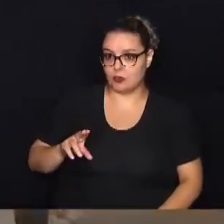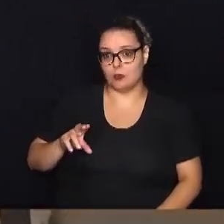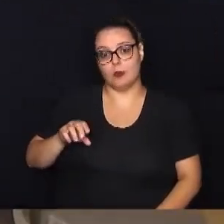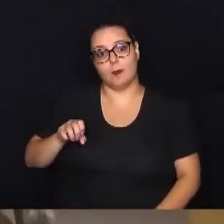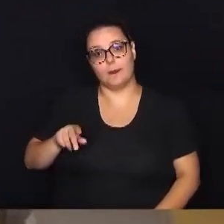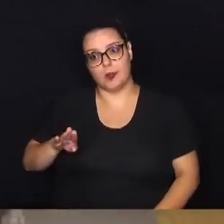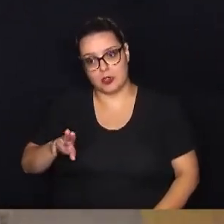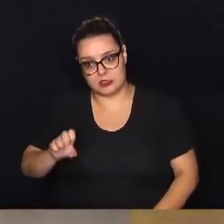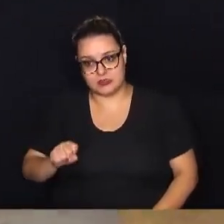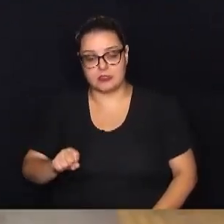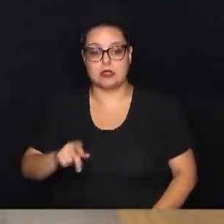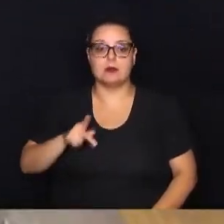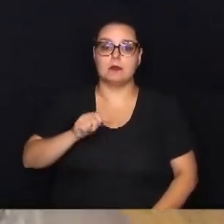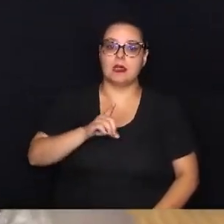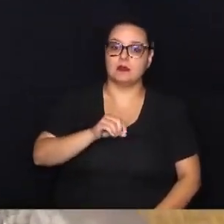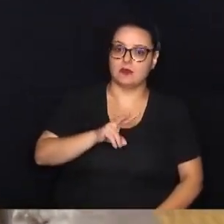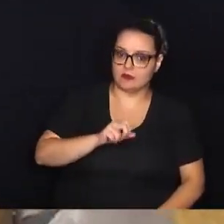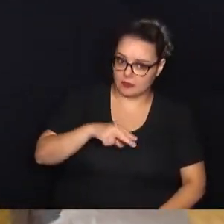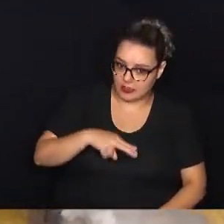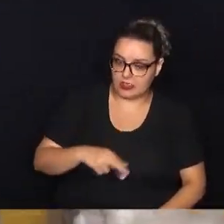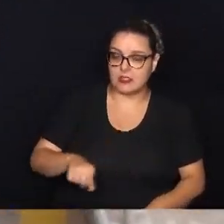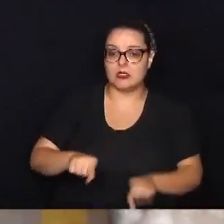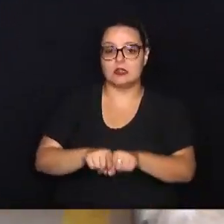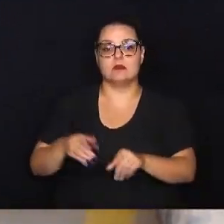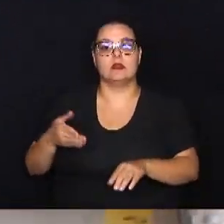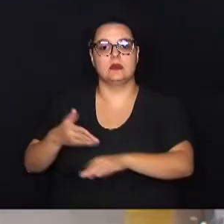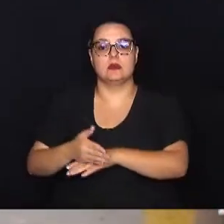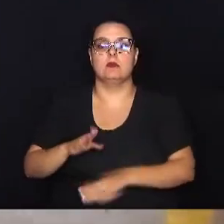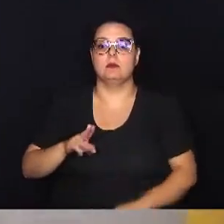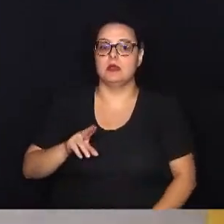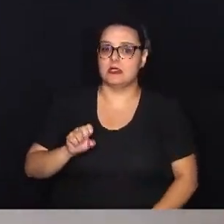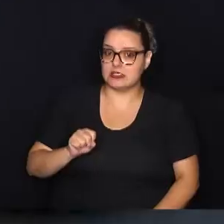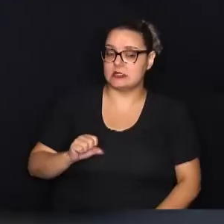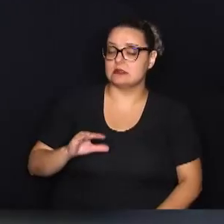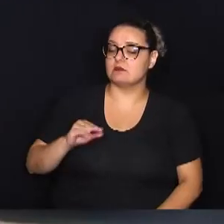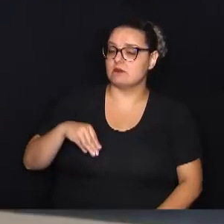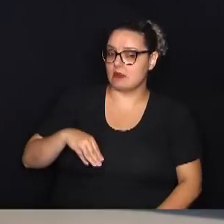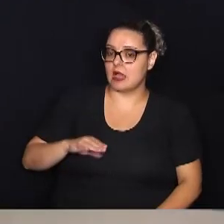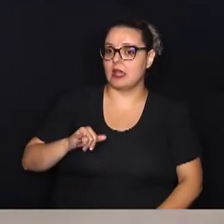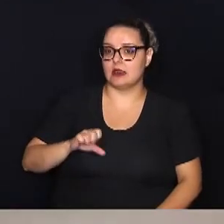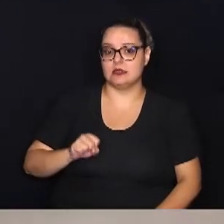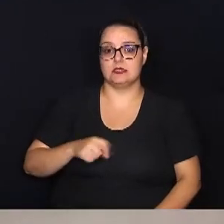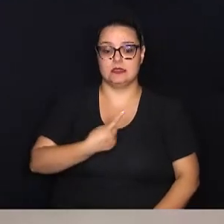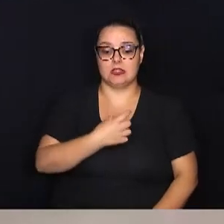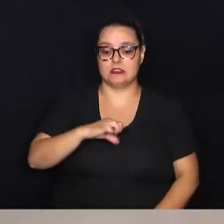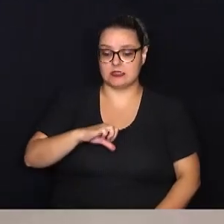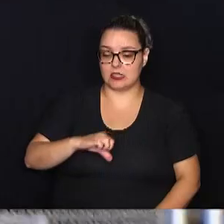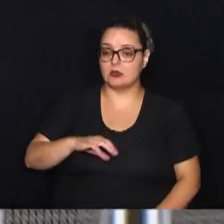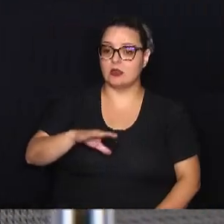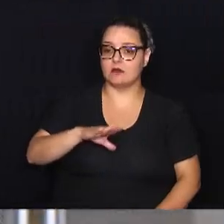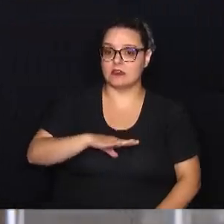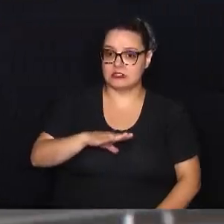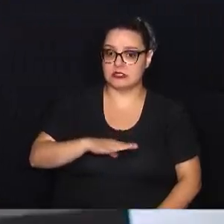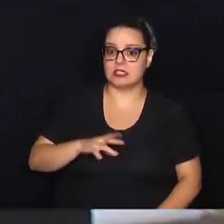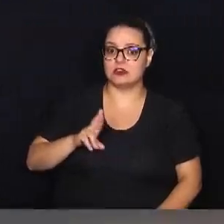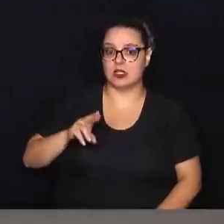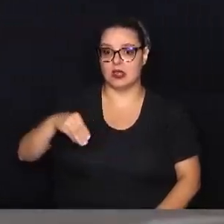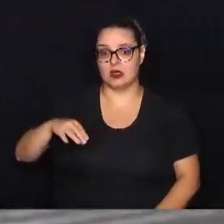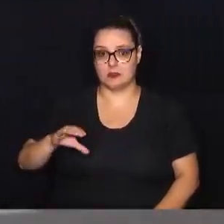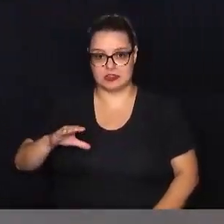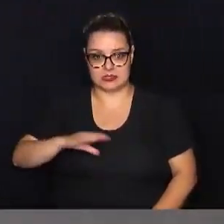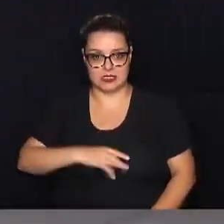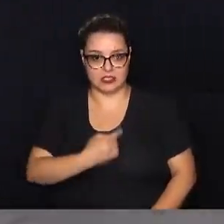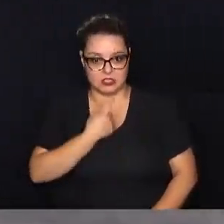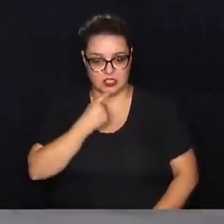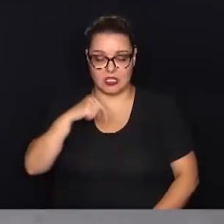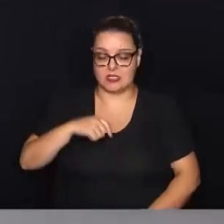Padova, e das empresas que fazem parte do consórcio Bus Mais, que atua nas 19 cidades da região metropolitana de Campinas. Nesse